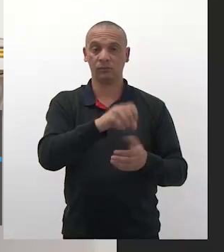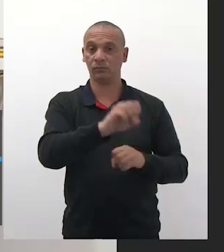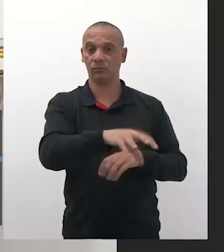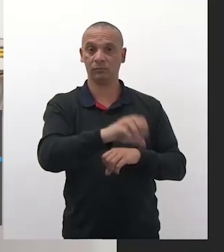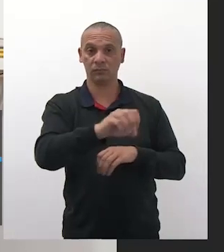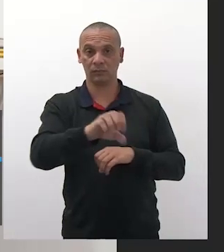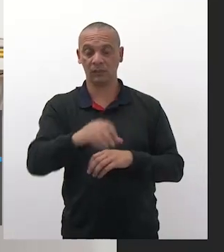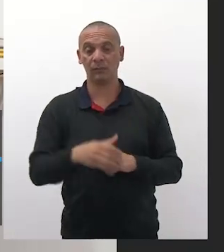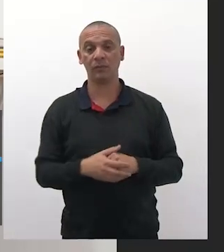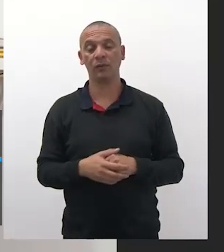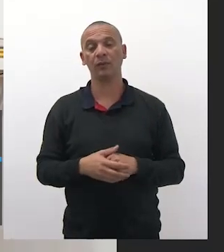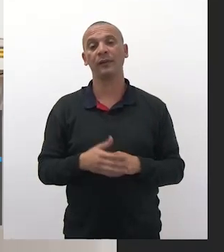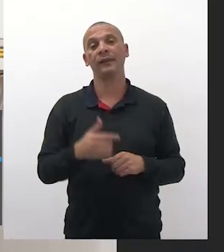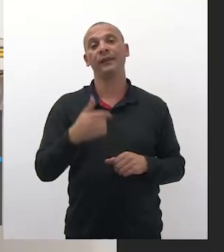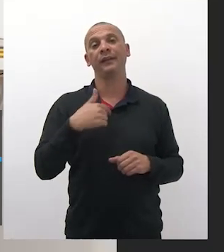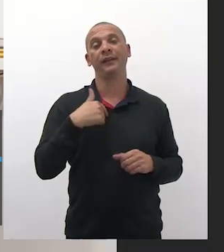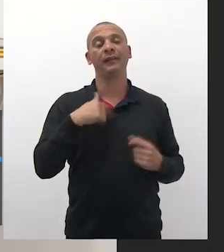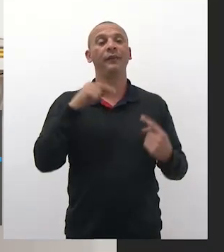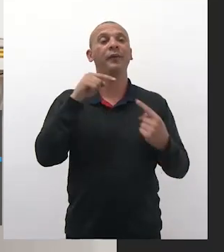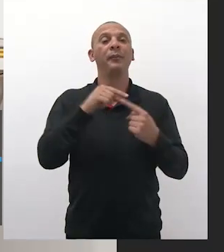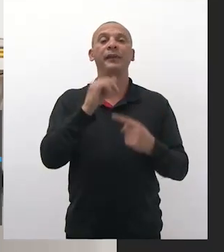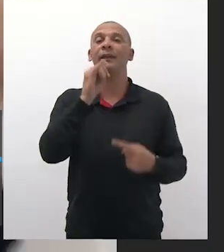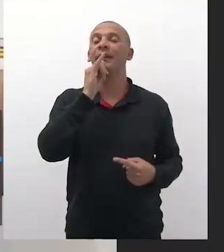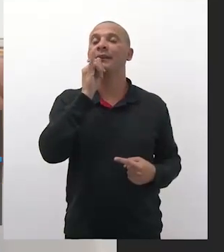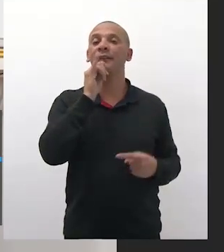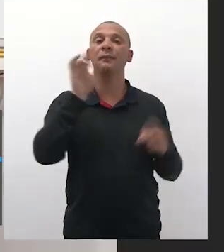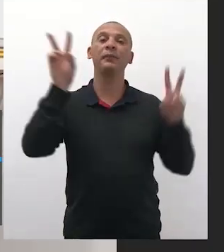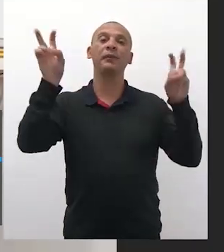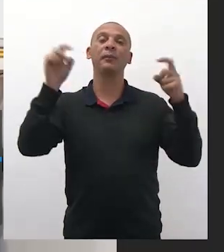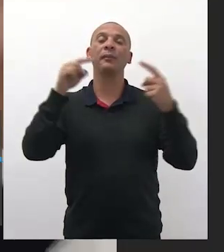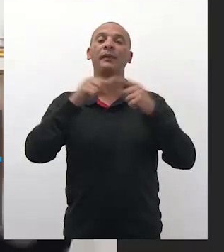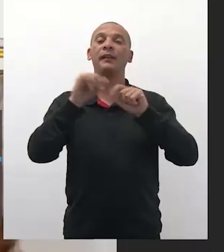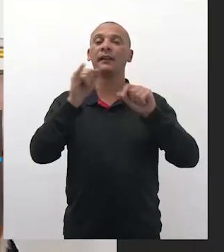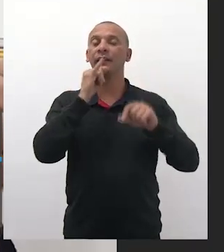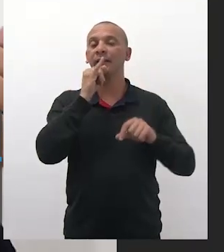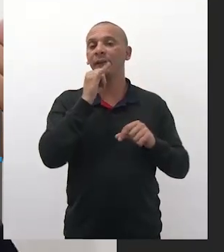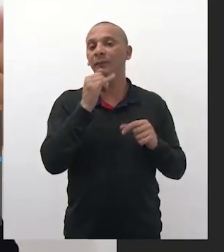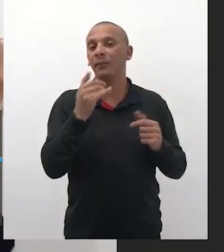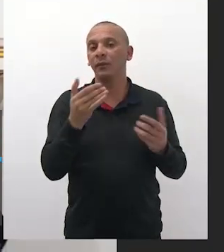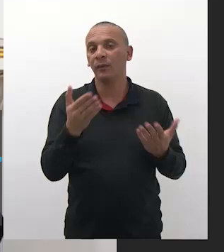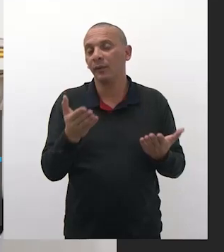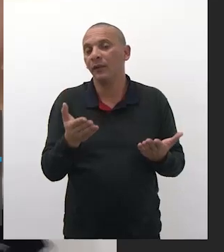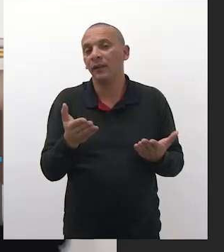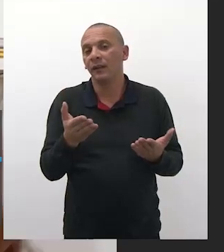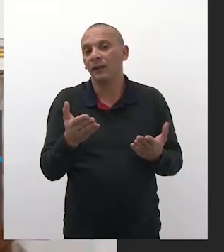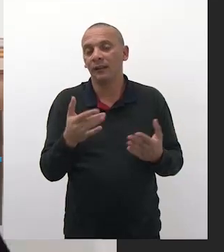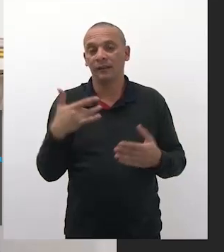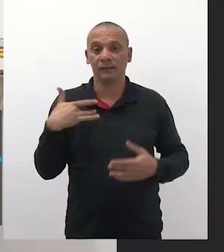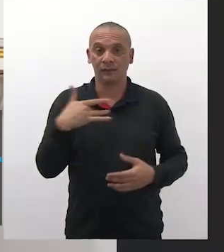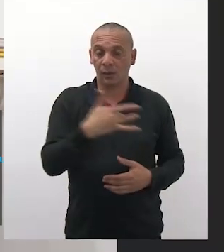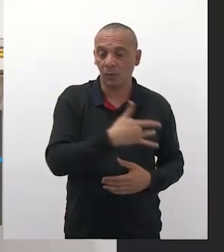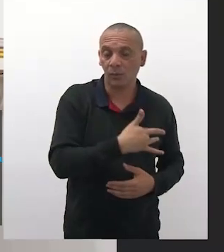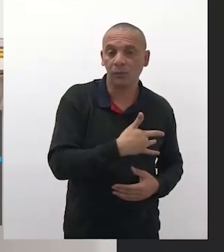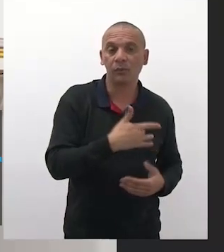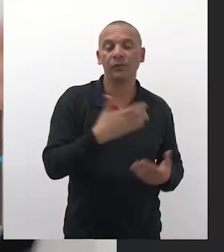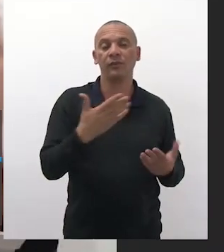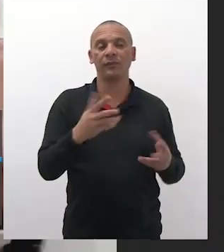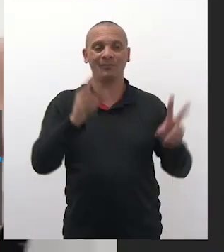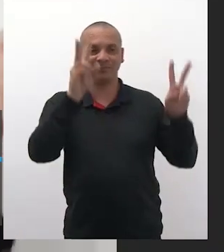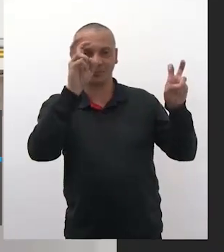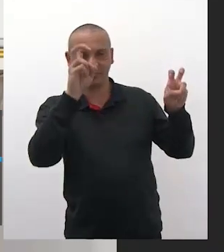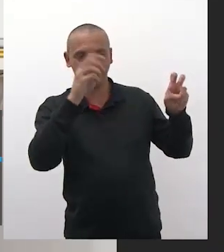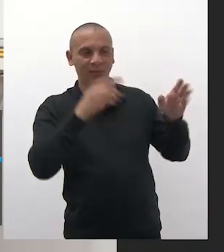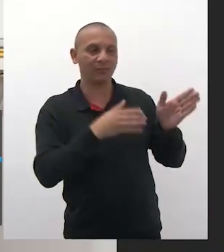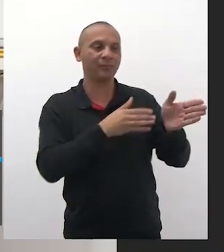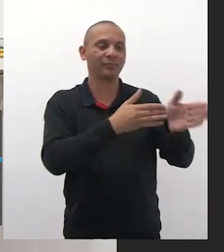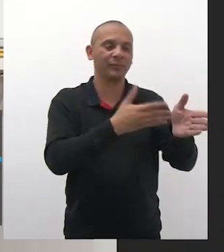seja, eu trago assuntos relacionados, né, direcionados à saúde, para quem quer seguir para